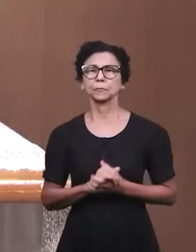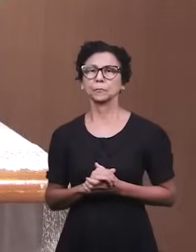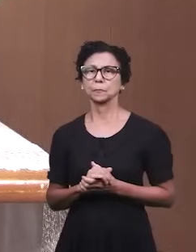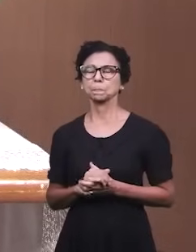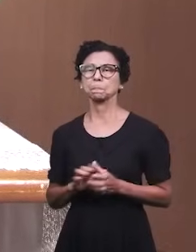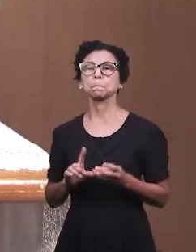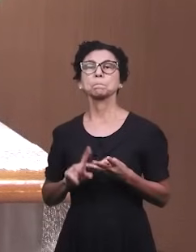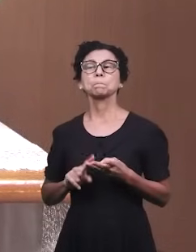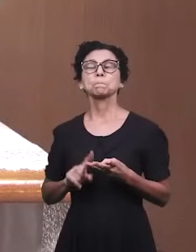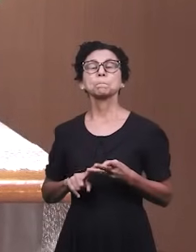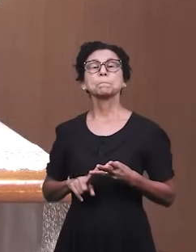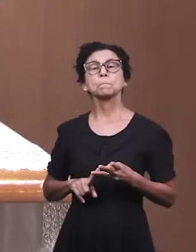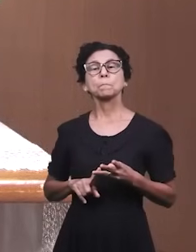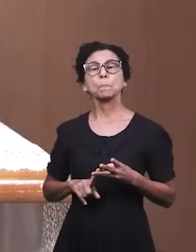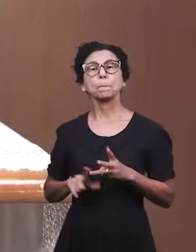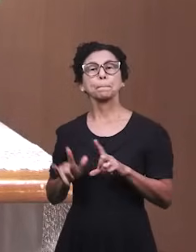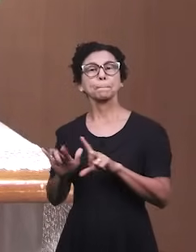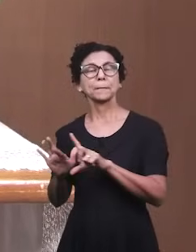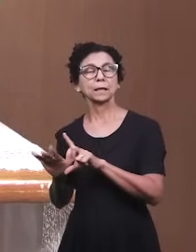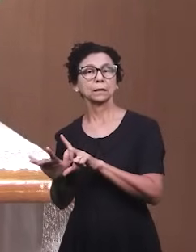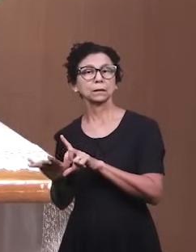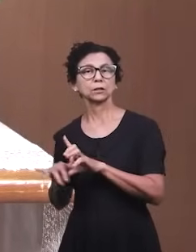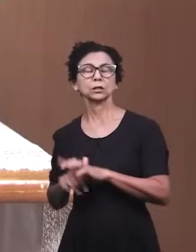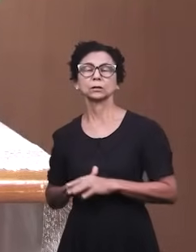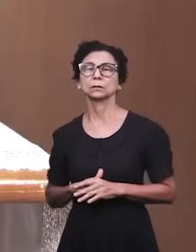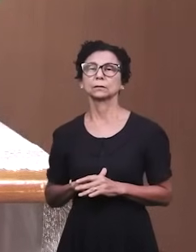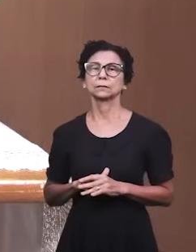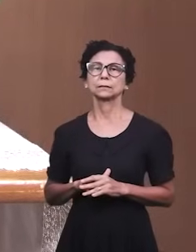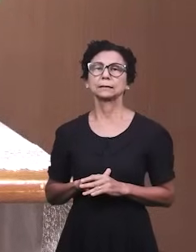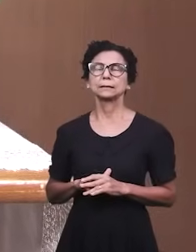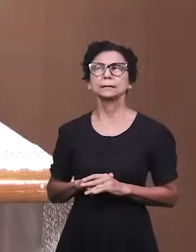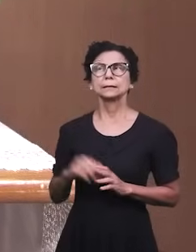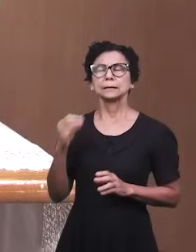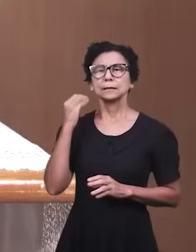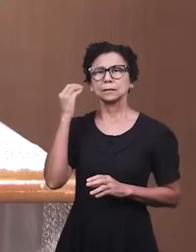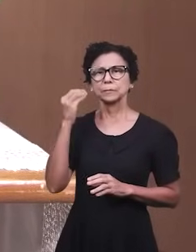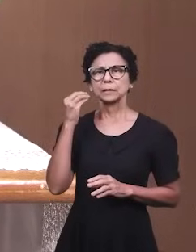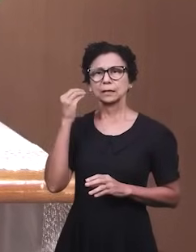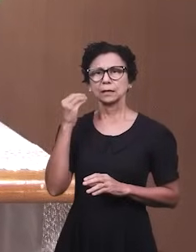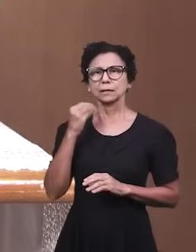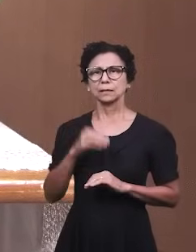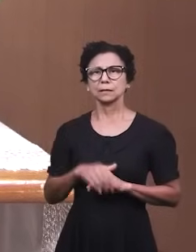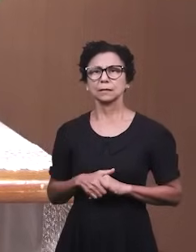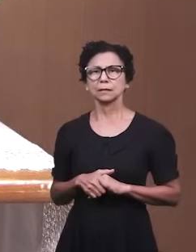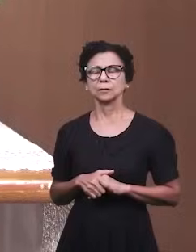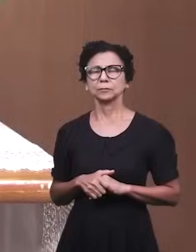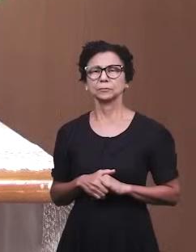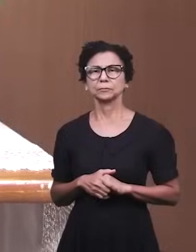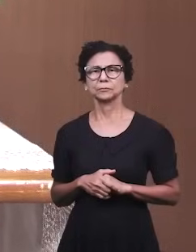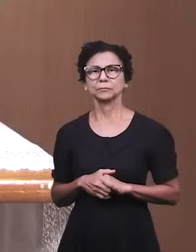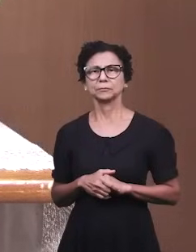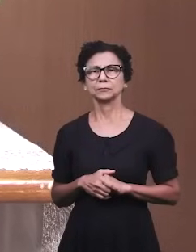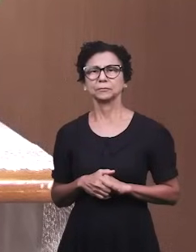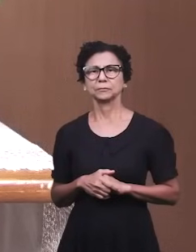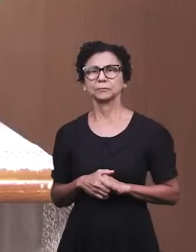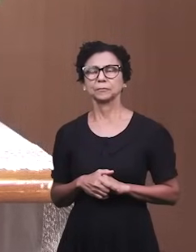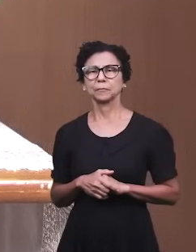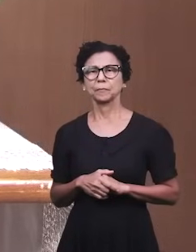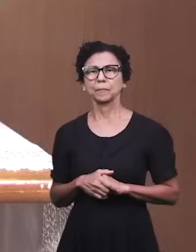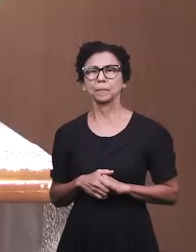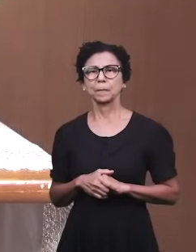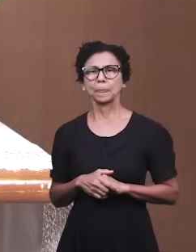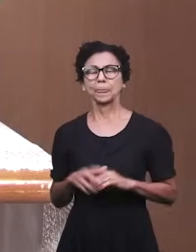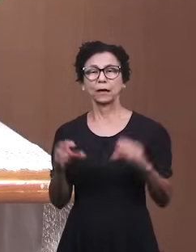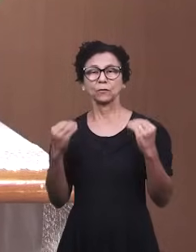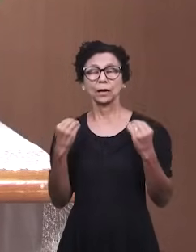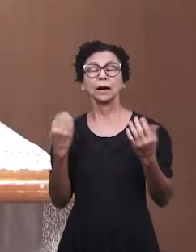E também o QR Code para que essa experiência seja enviada. E também o telefone, se você desejar